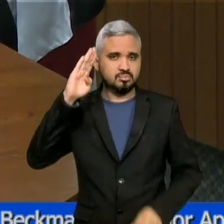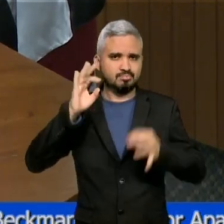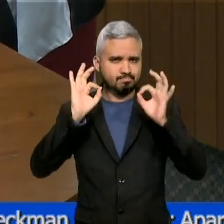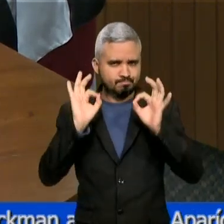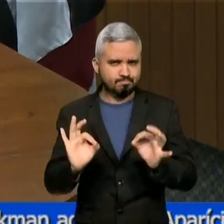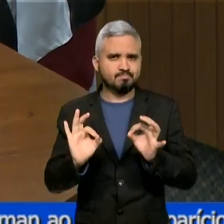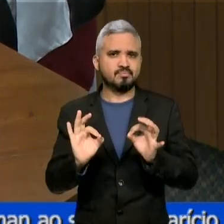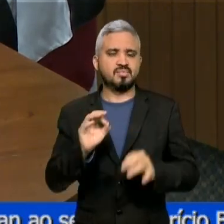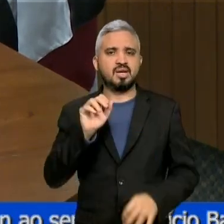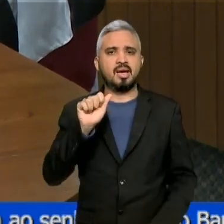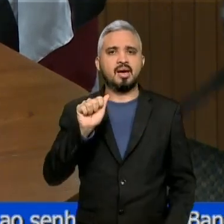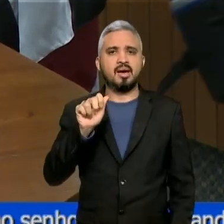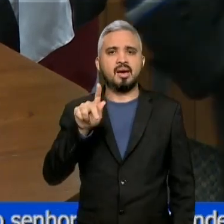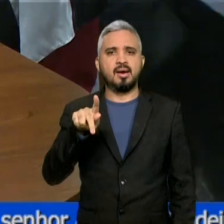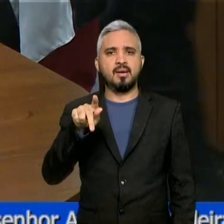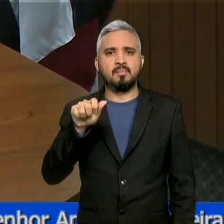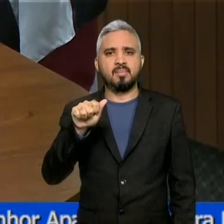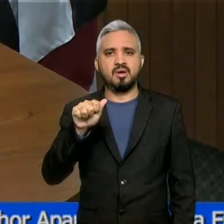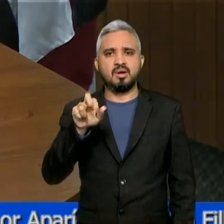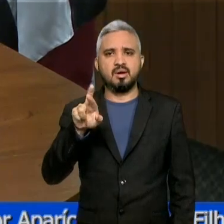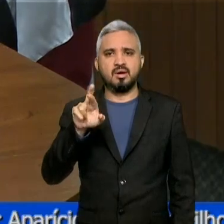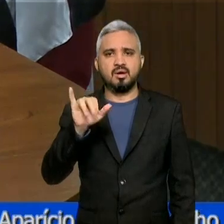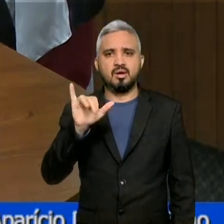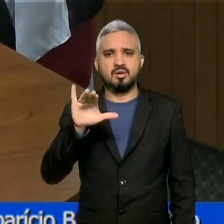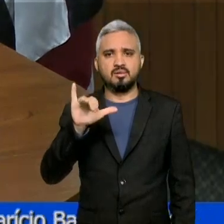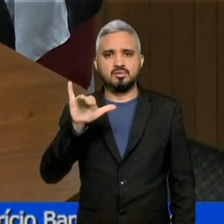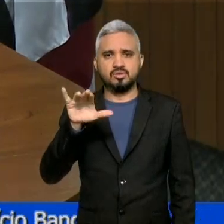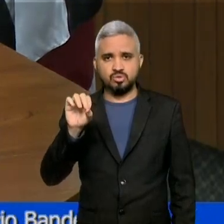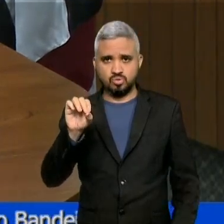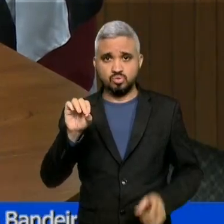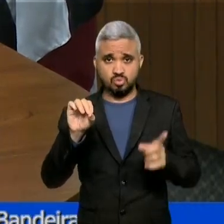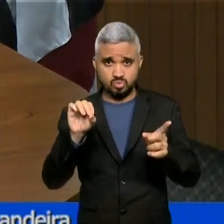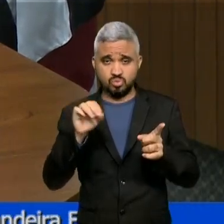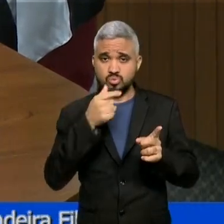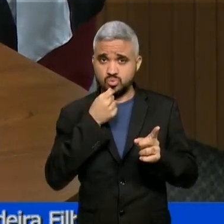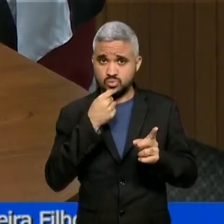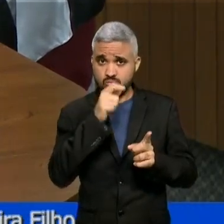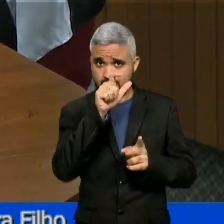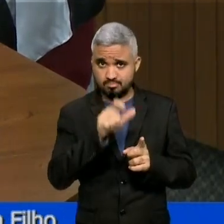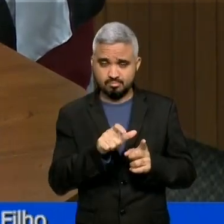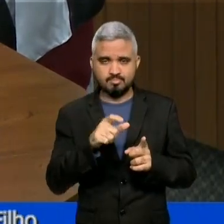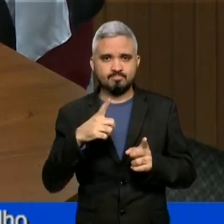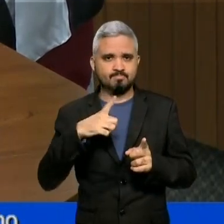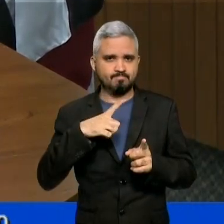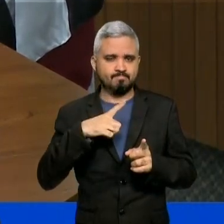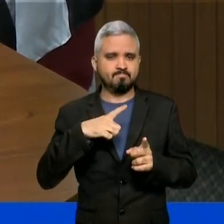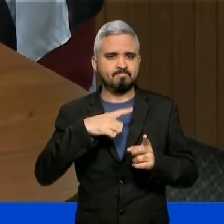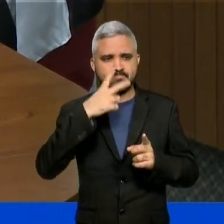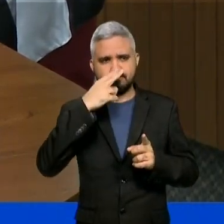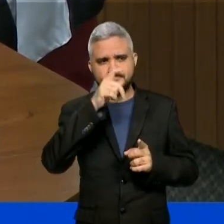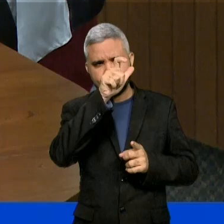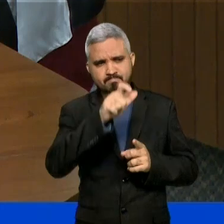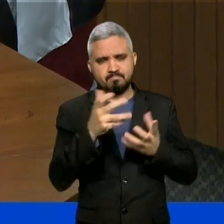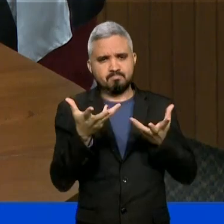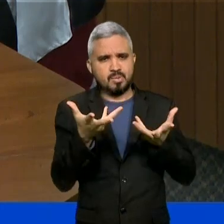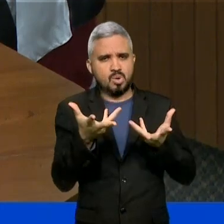técnica e a habilidade política que muitos nossos líderes precisam ter. Aparício deixou de ser candidato já